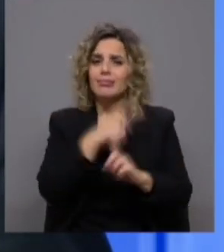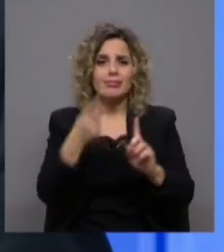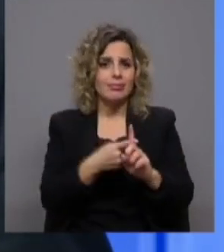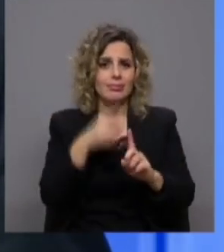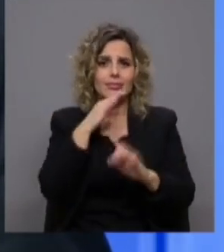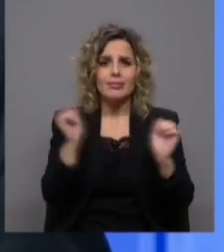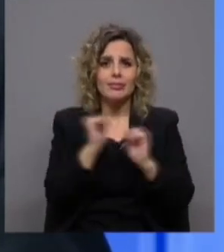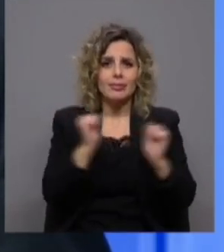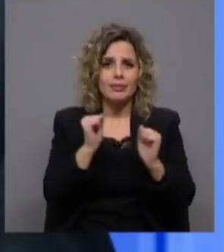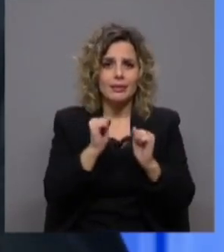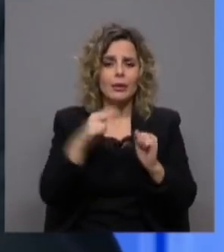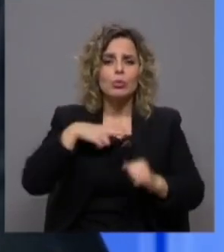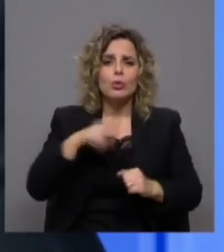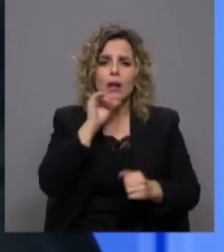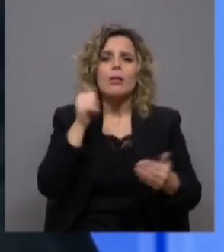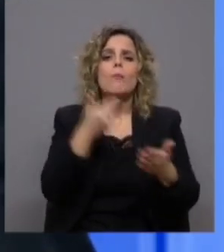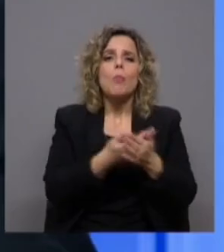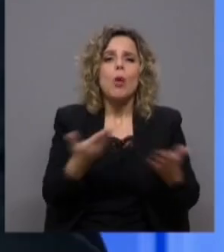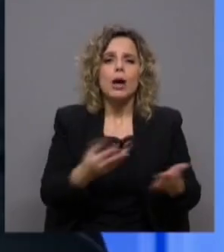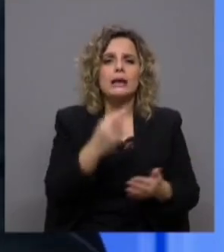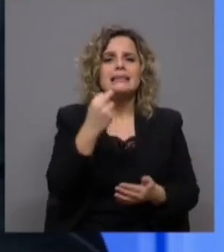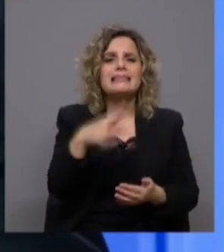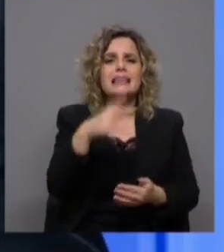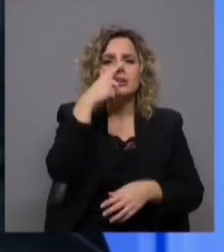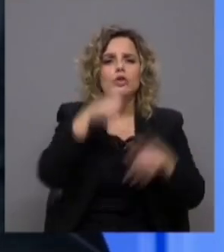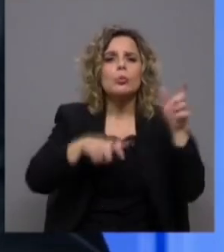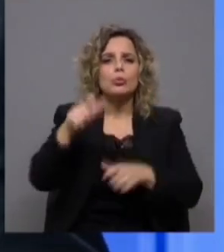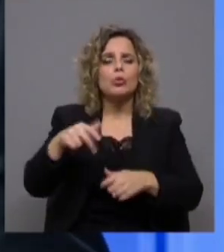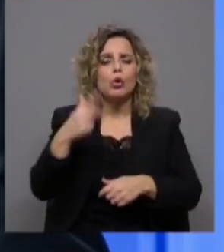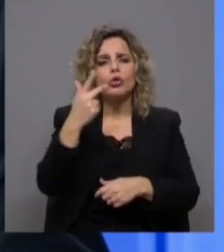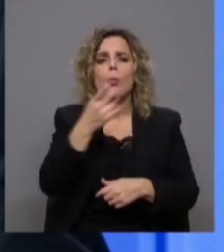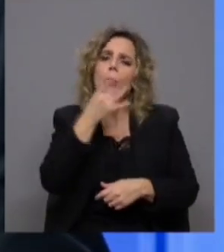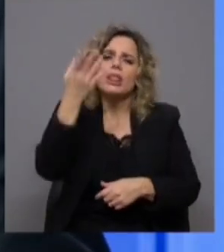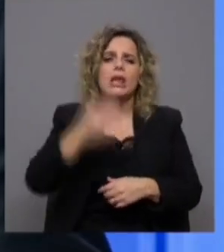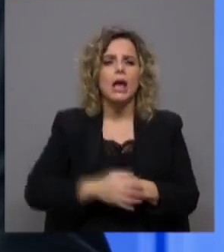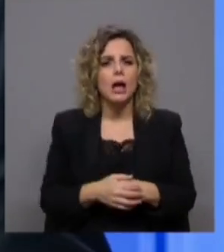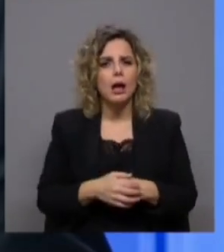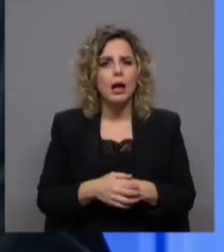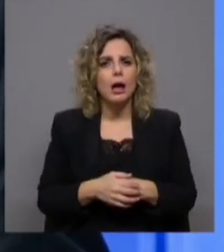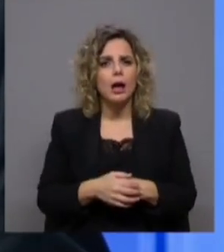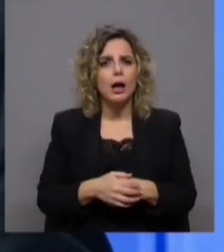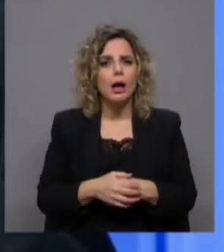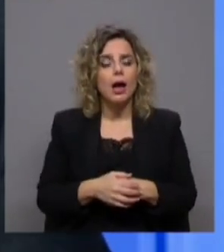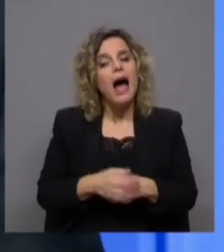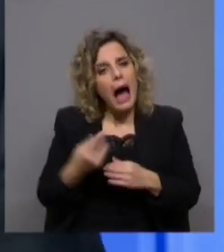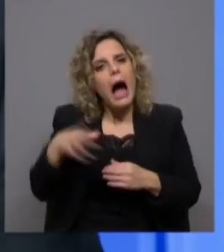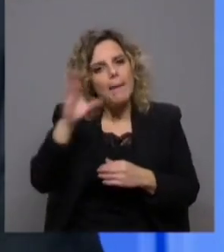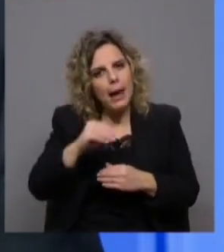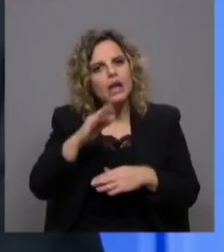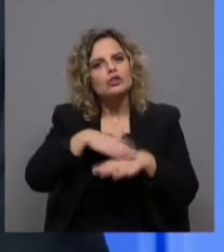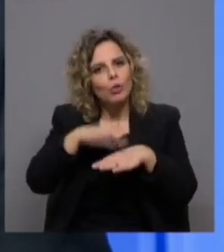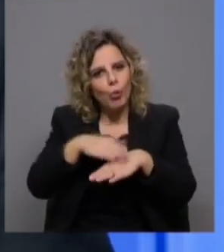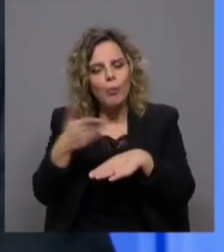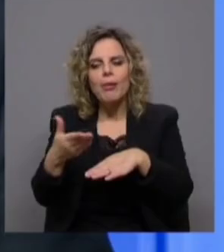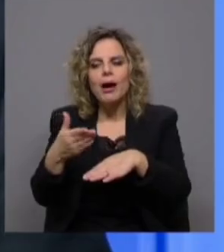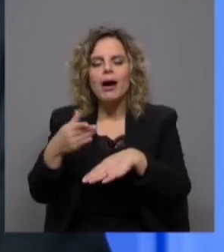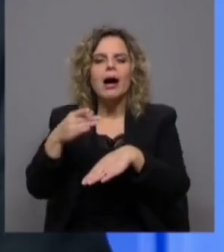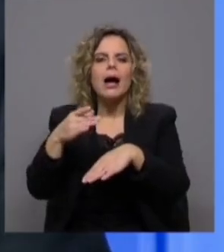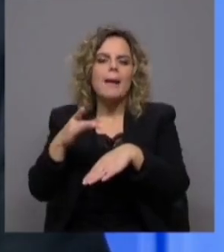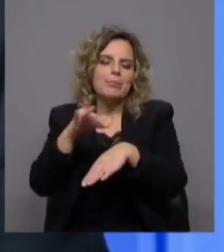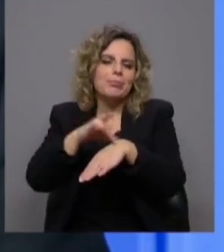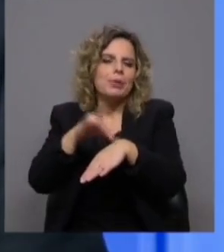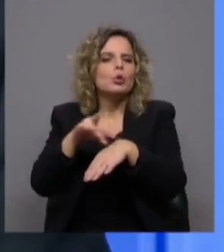Portugal mais de 300 pessoas por dia provavelmente mais porque a muitas patologias que ficaram em situação pior do que estavam quando havia prender